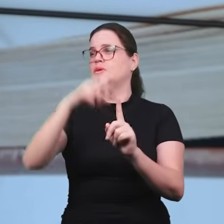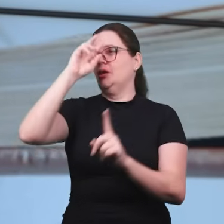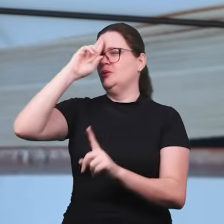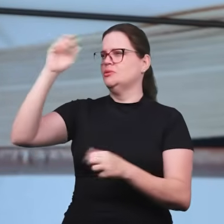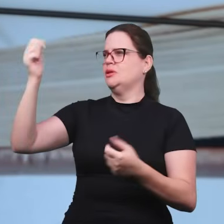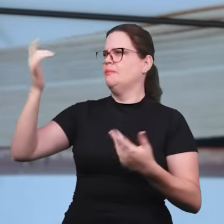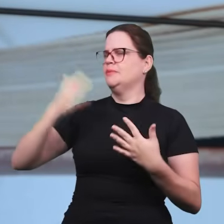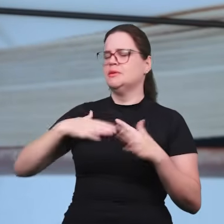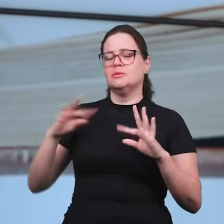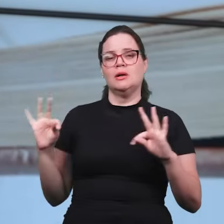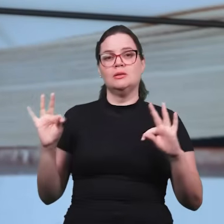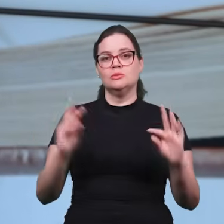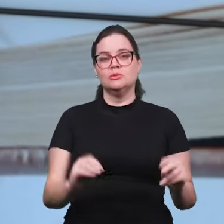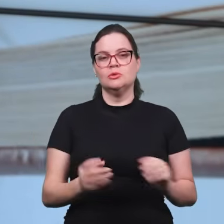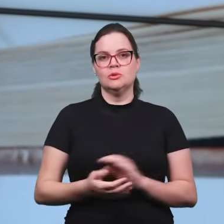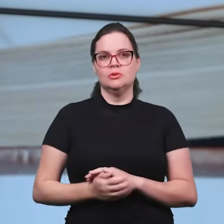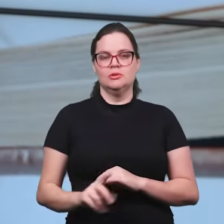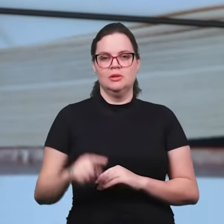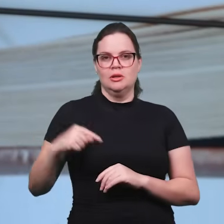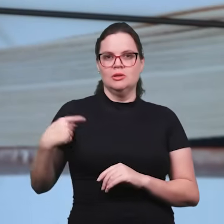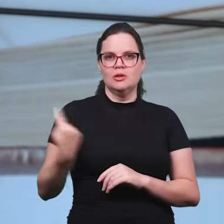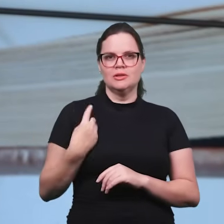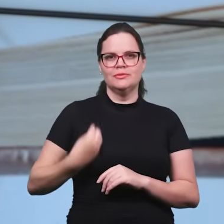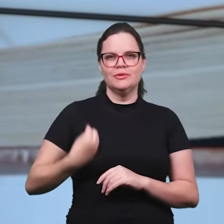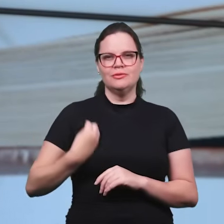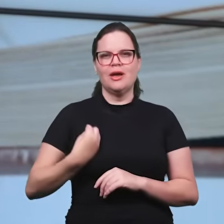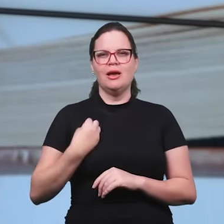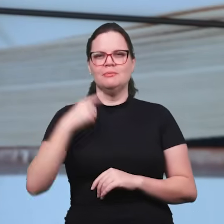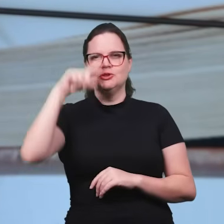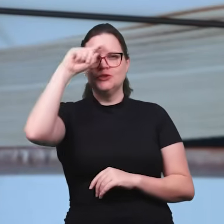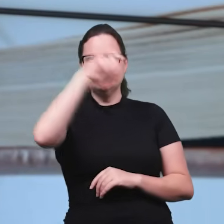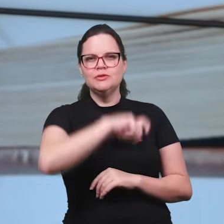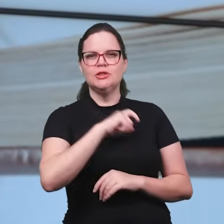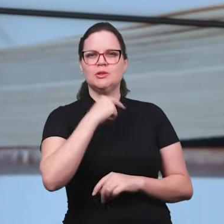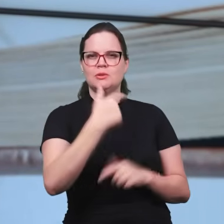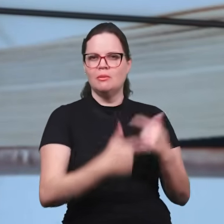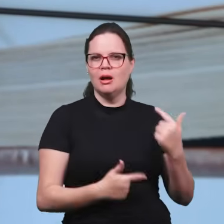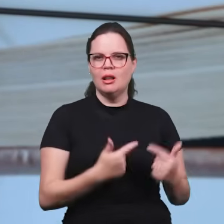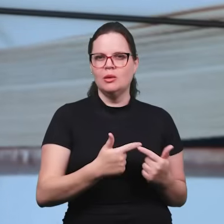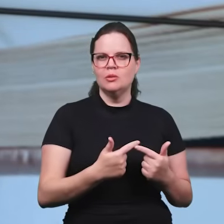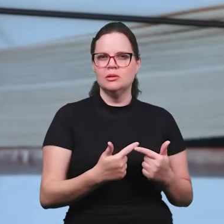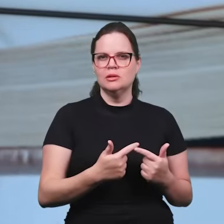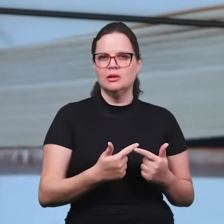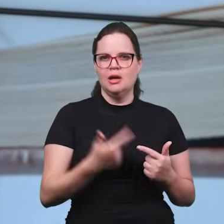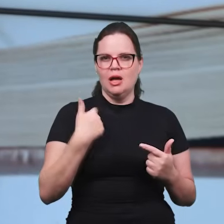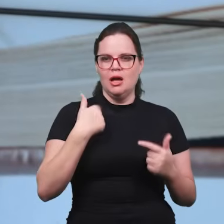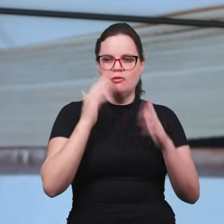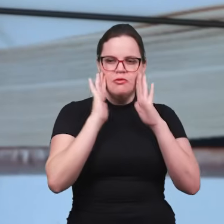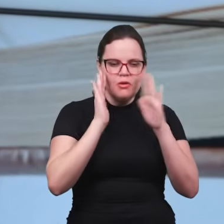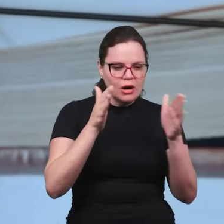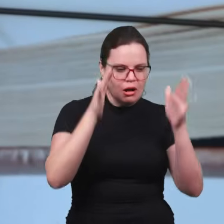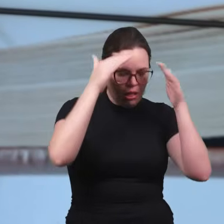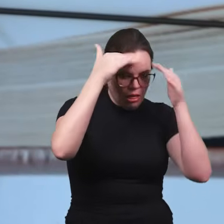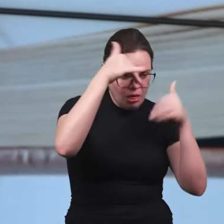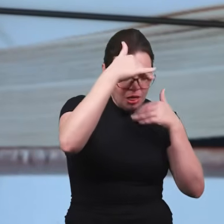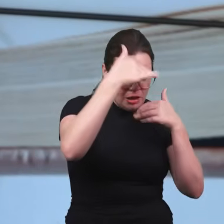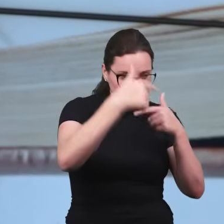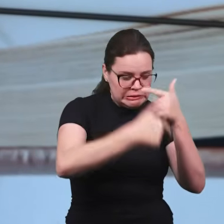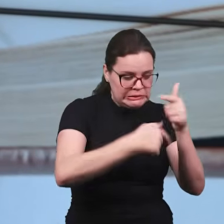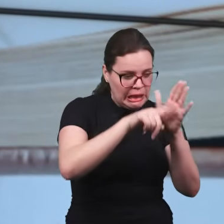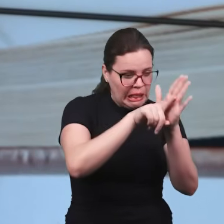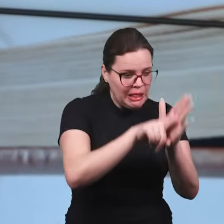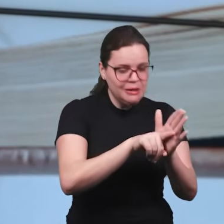tudo, né? Então, se vivemos uma luta, uma dificuldade, o nosso olhar não deve estar para aquilo.